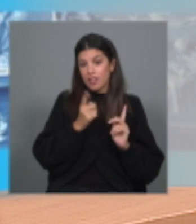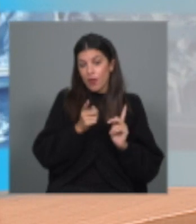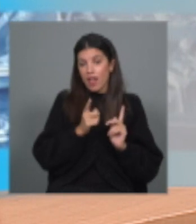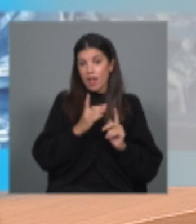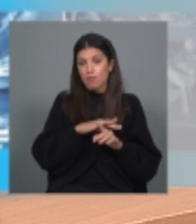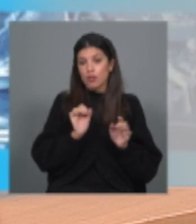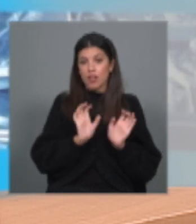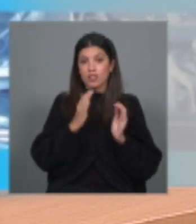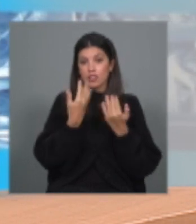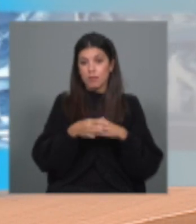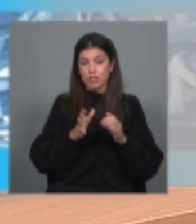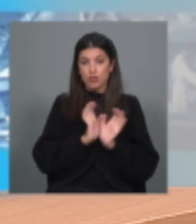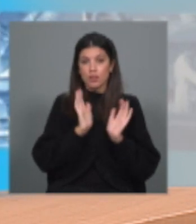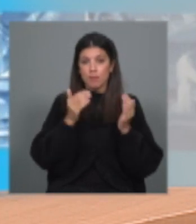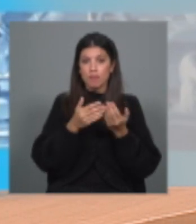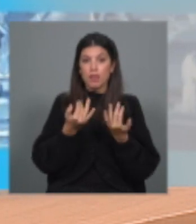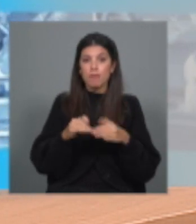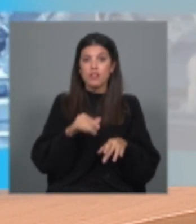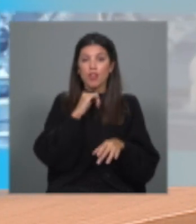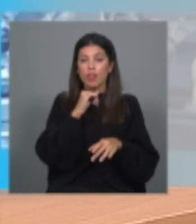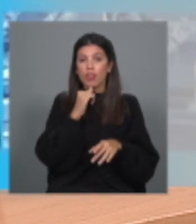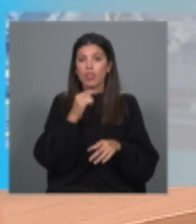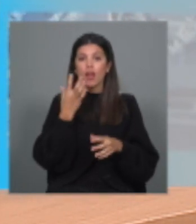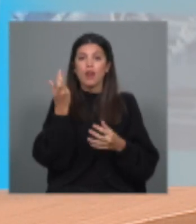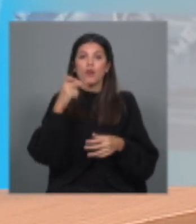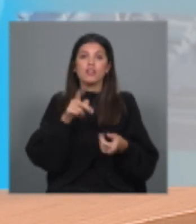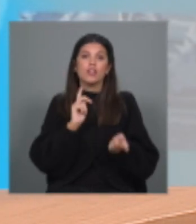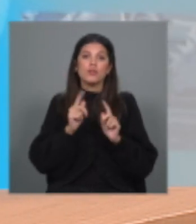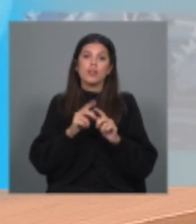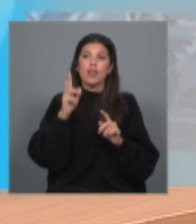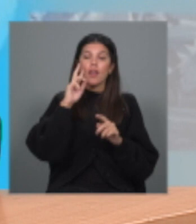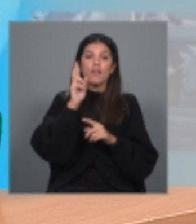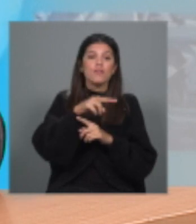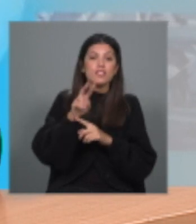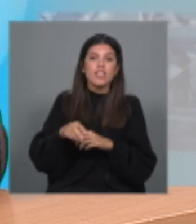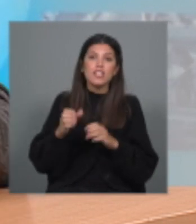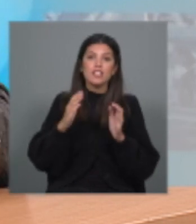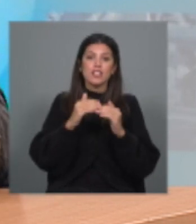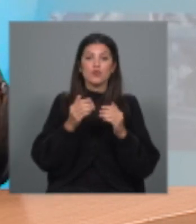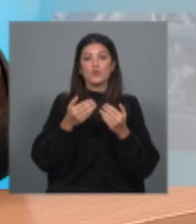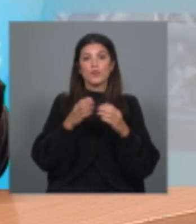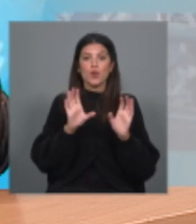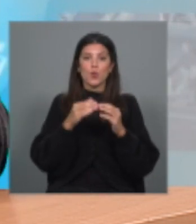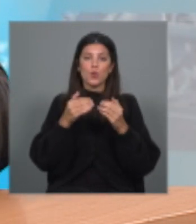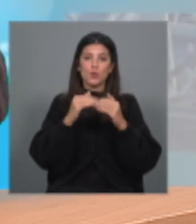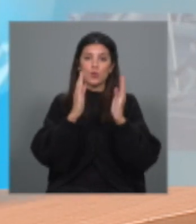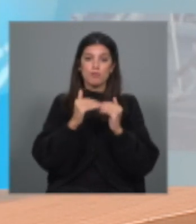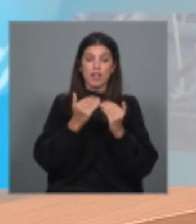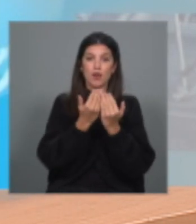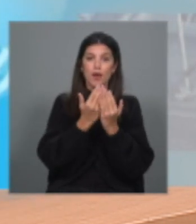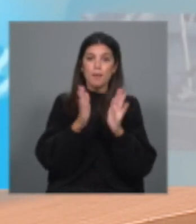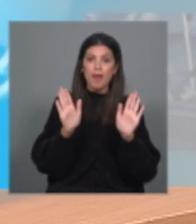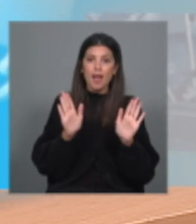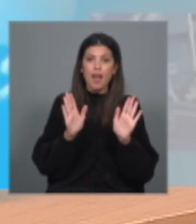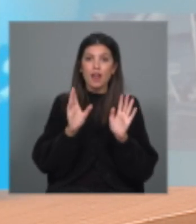em que estamos. Claro que normalmente o que às vezes acontece são visitas ao seminário, o seminário aberto, ou visitas dos seminaristas às